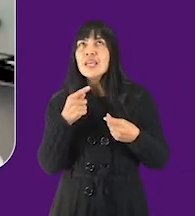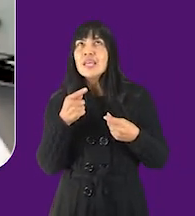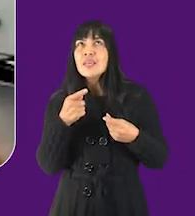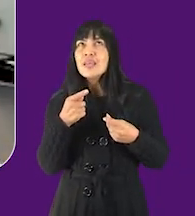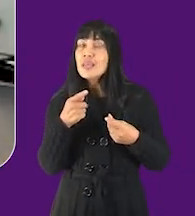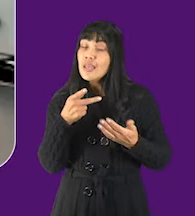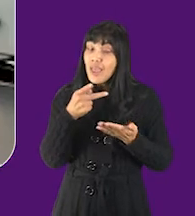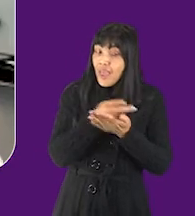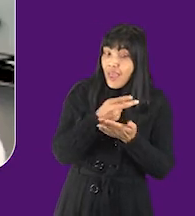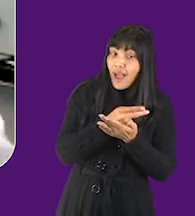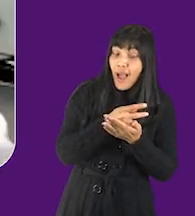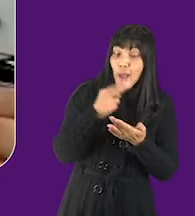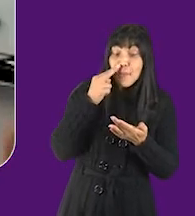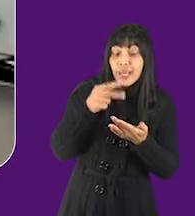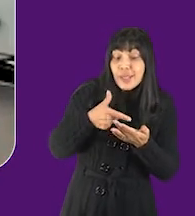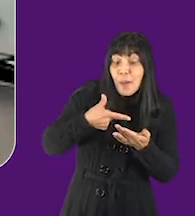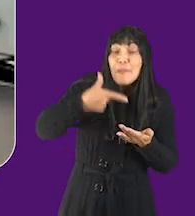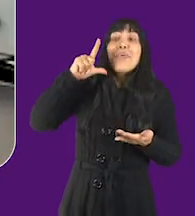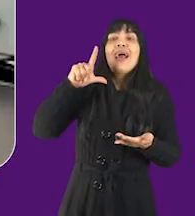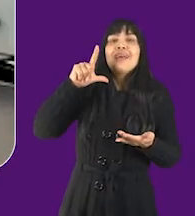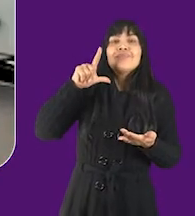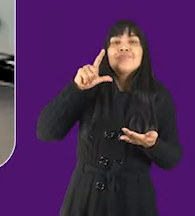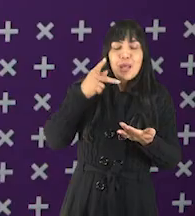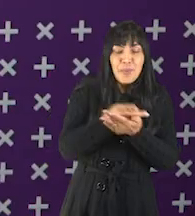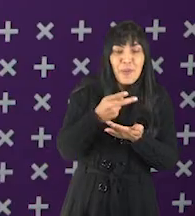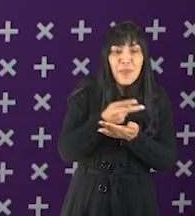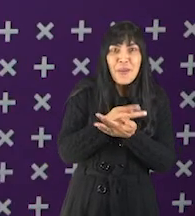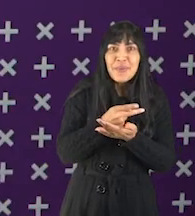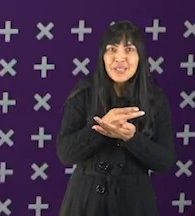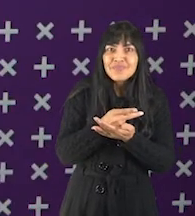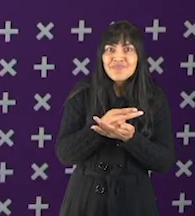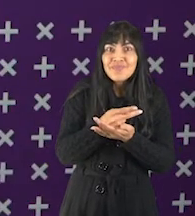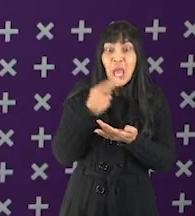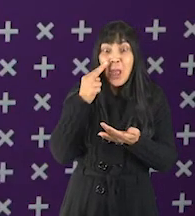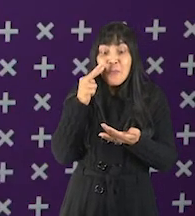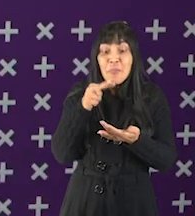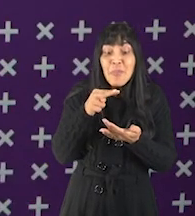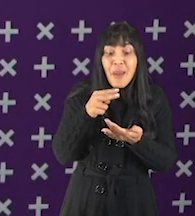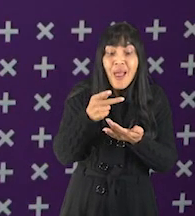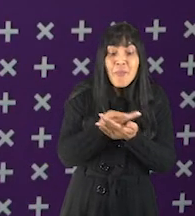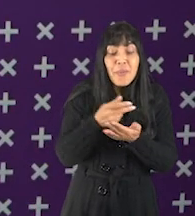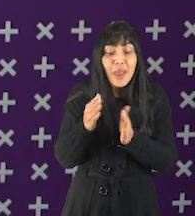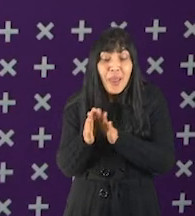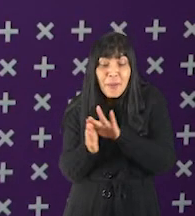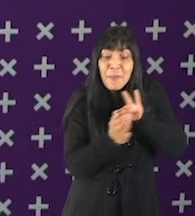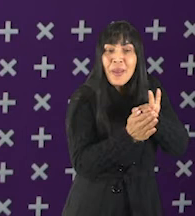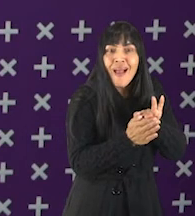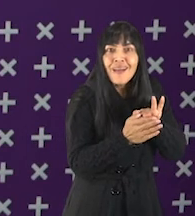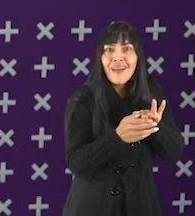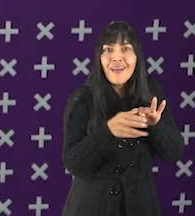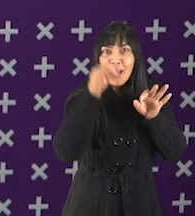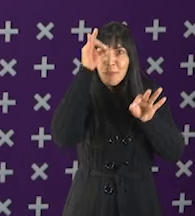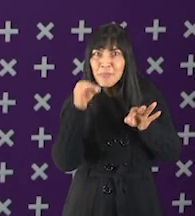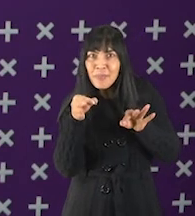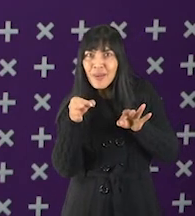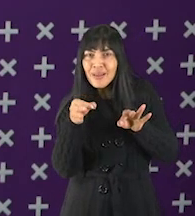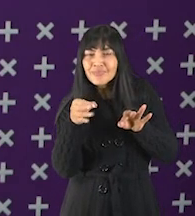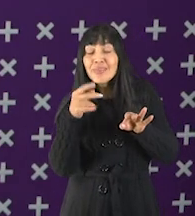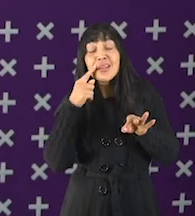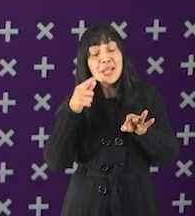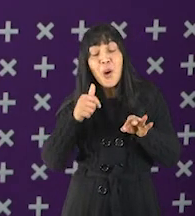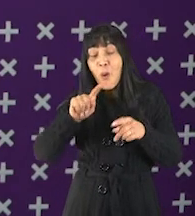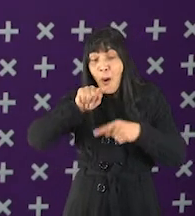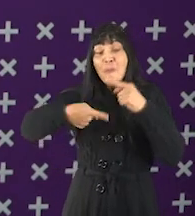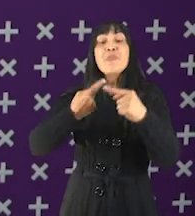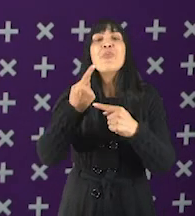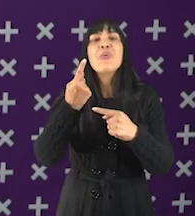tentando errar, sim, mas antecipar esses erros, antecipando os aprendizados dos erros sem cometê-los. A taxa de sucesso é